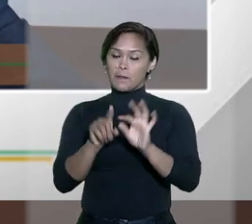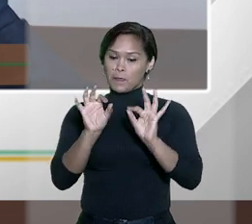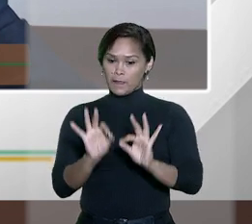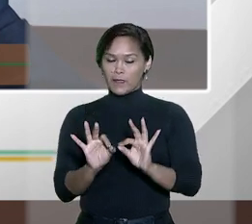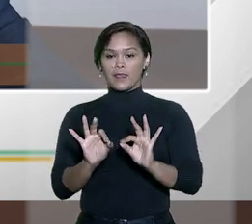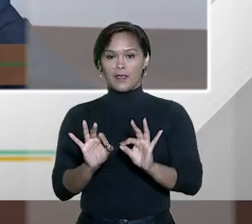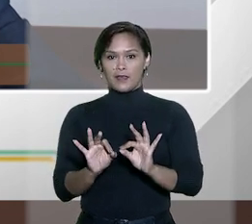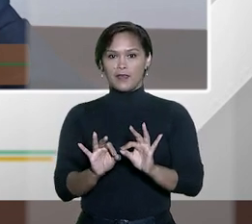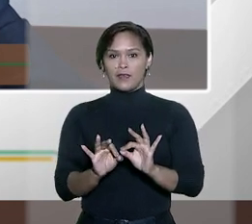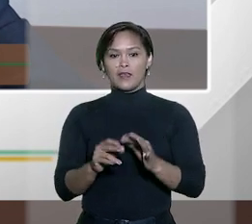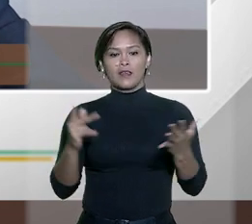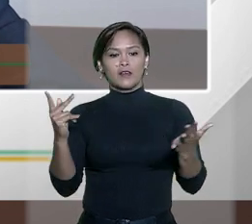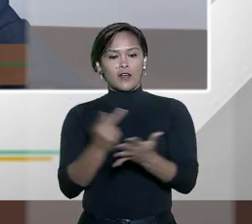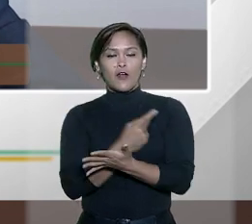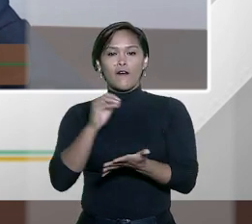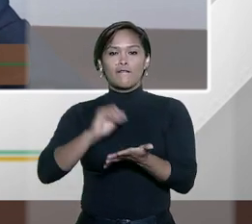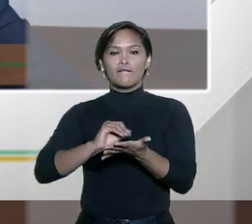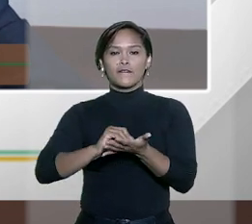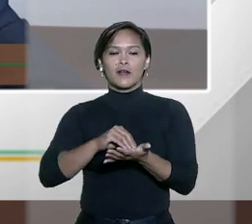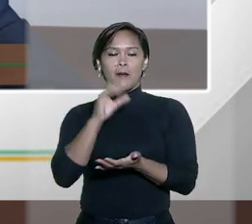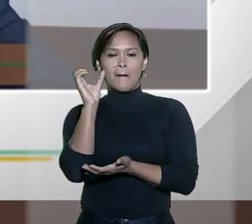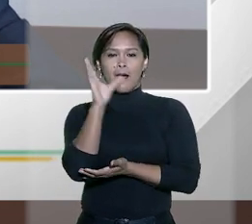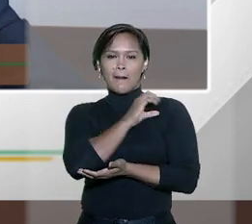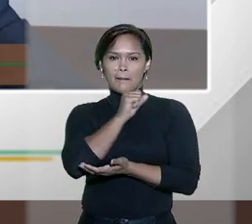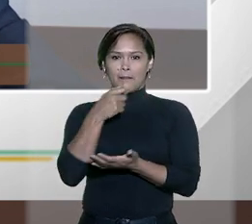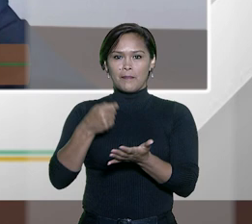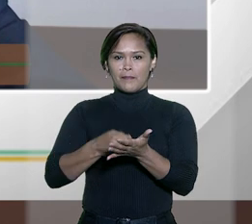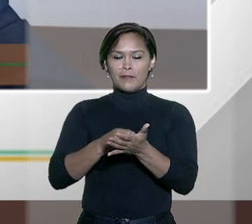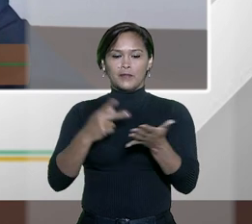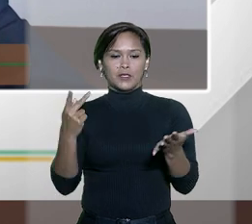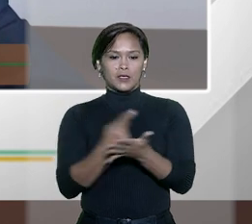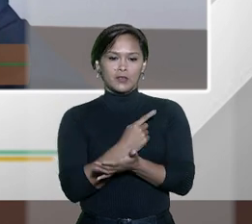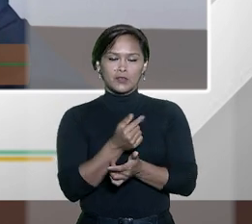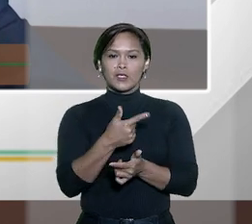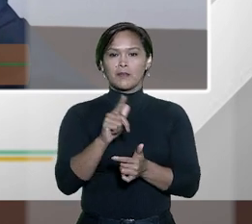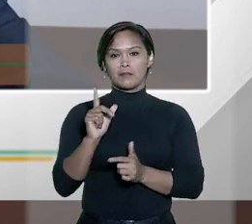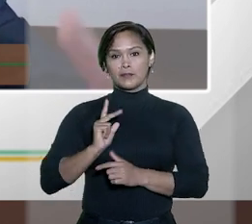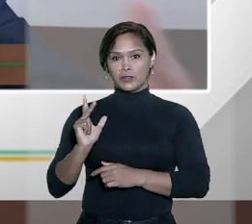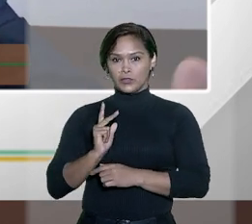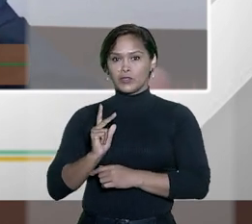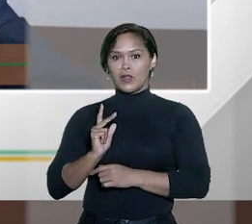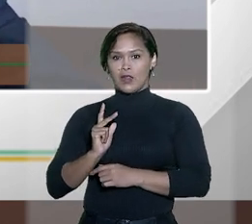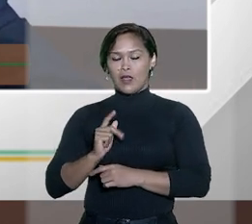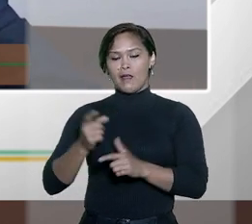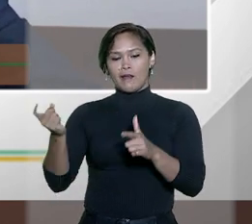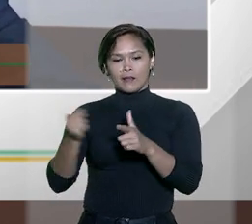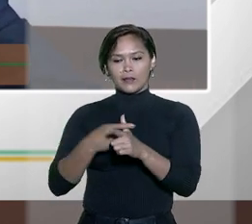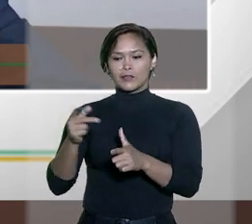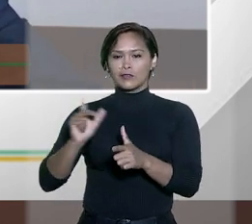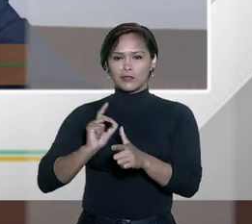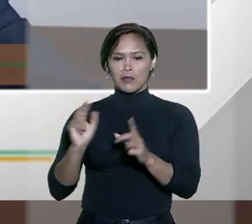e aí não ocorre o pagamento imediato, como acontece entre particulares, a dívida